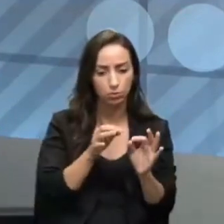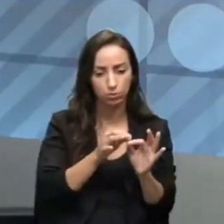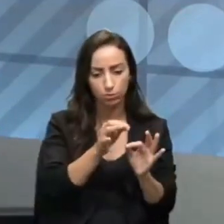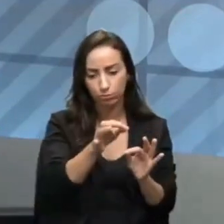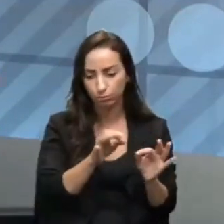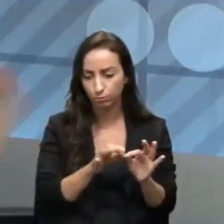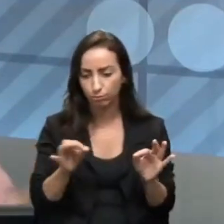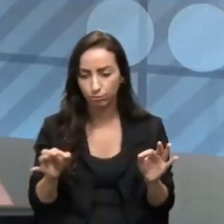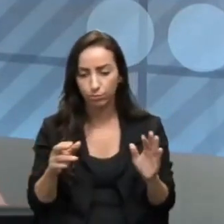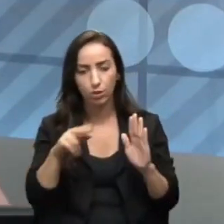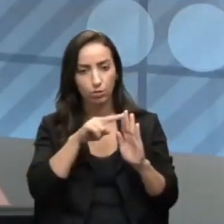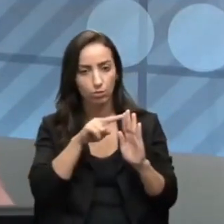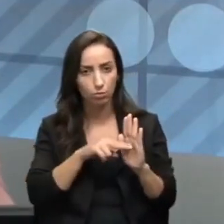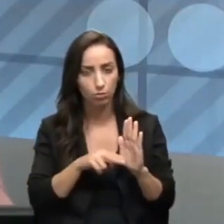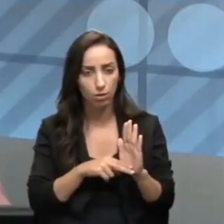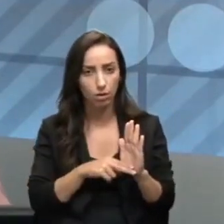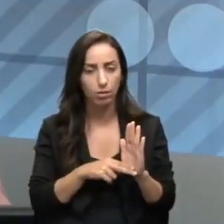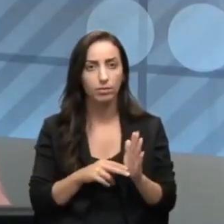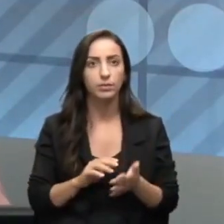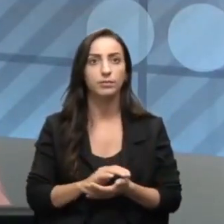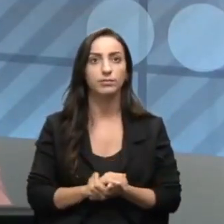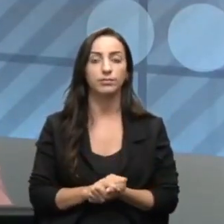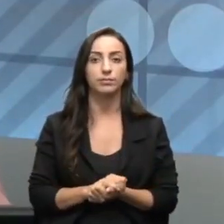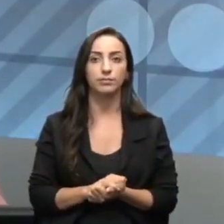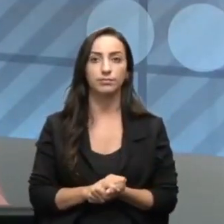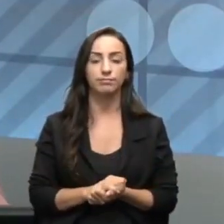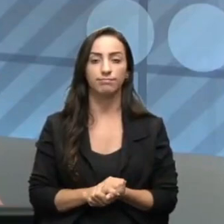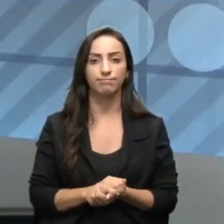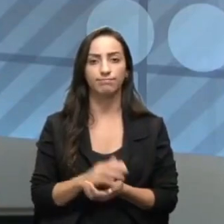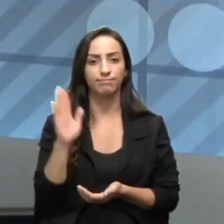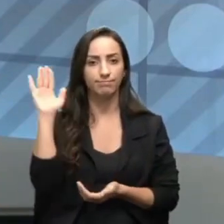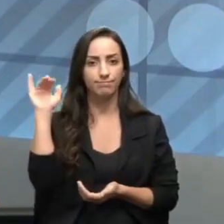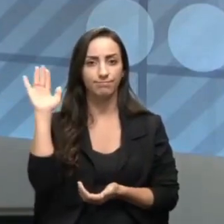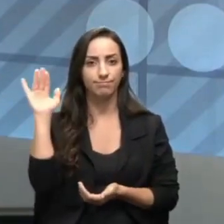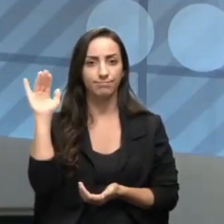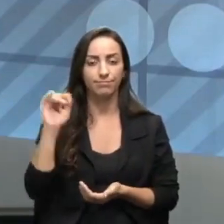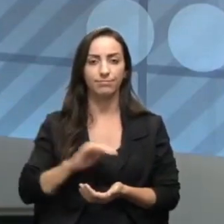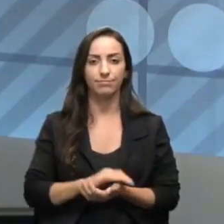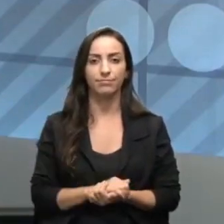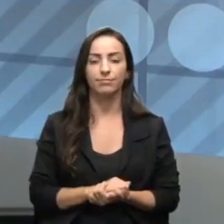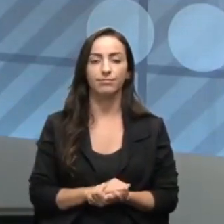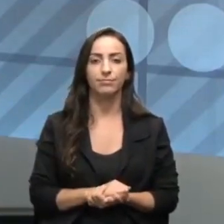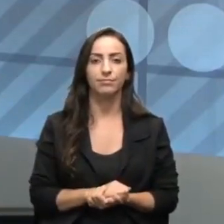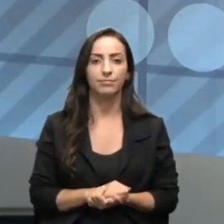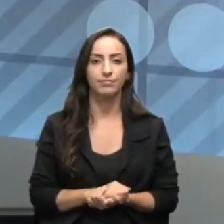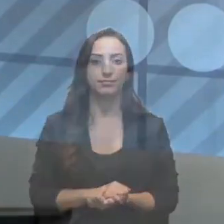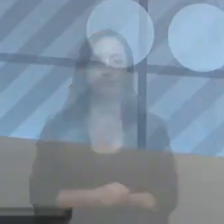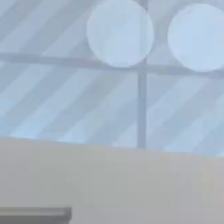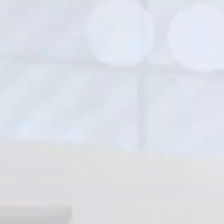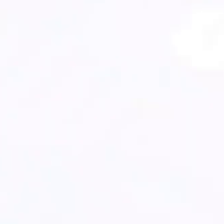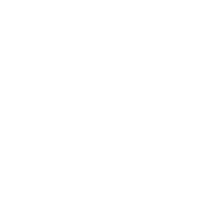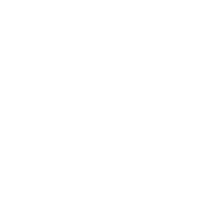norma para que a gente tenha êxito no nosso projeto. Então tá, muito obrigada, pessoal, e até a próxima!